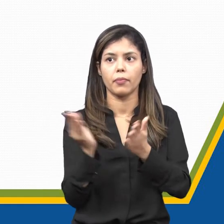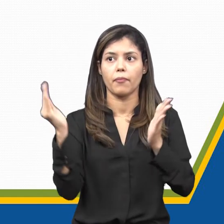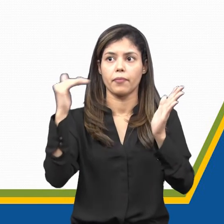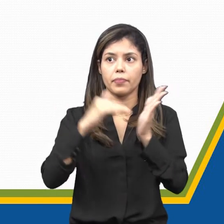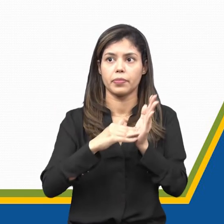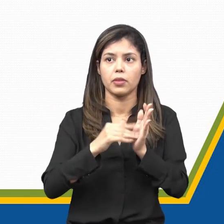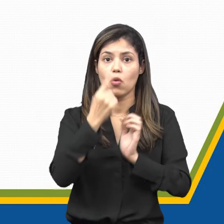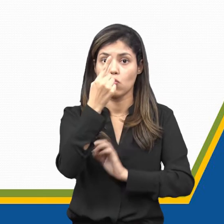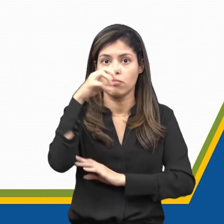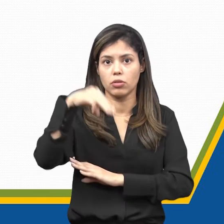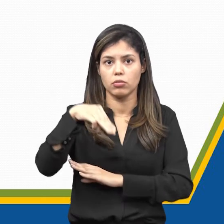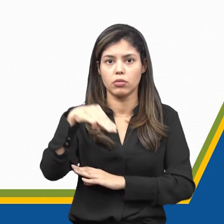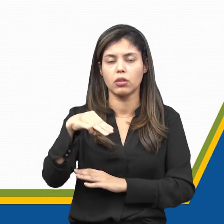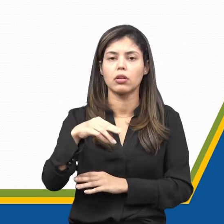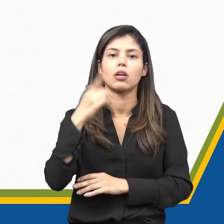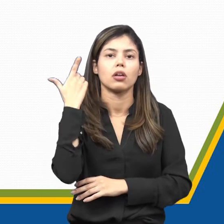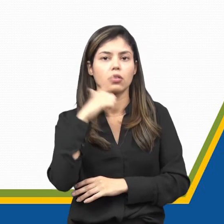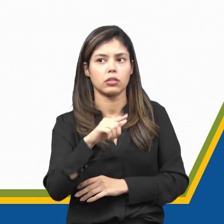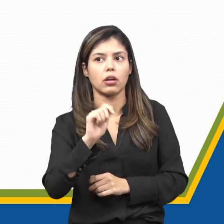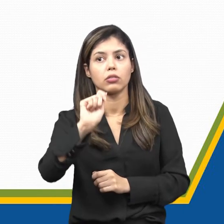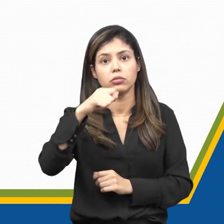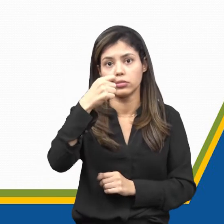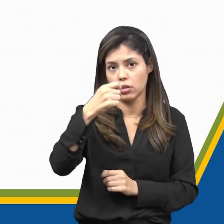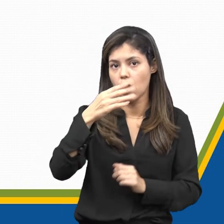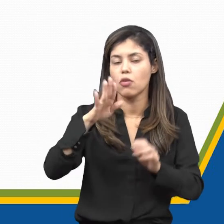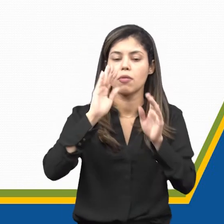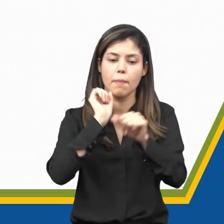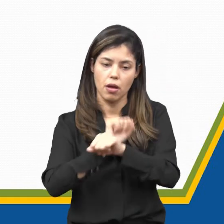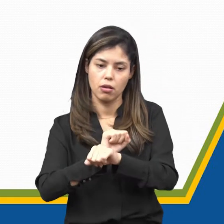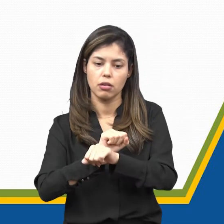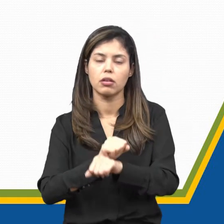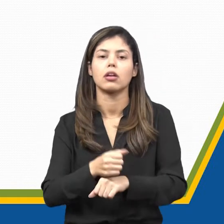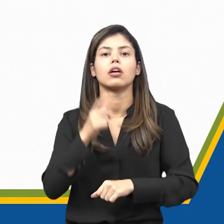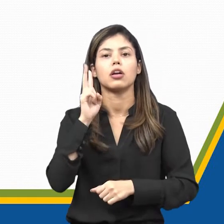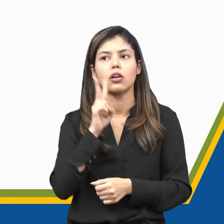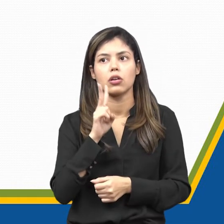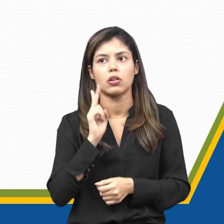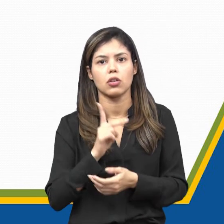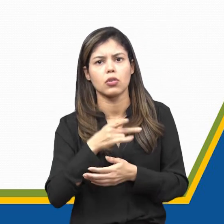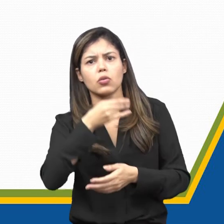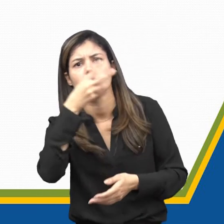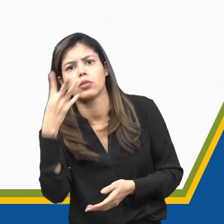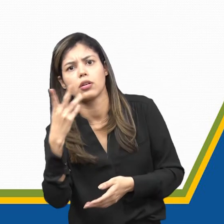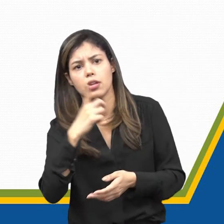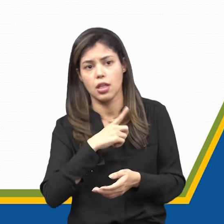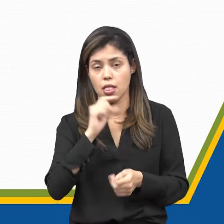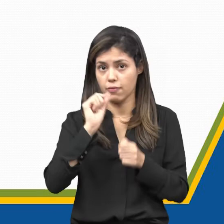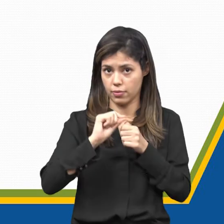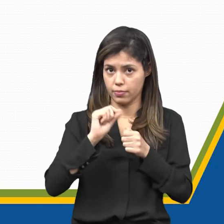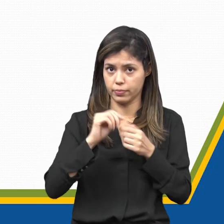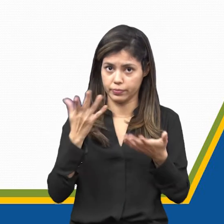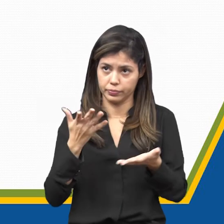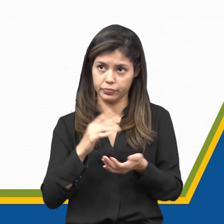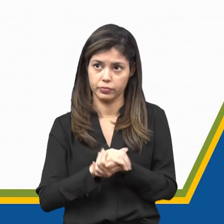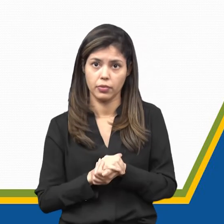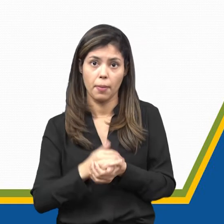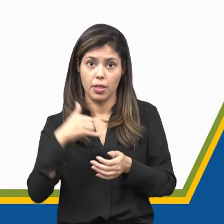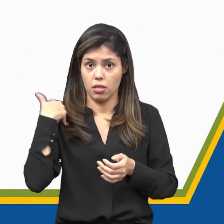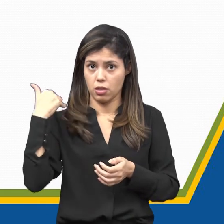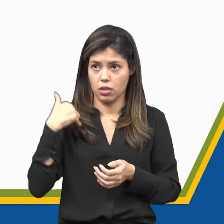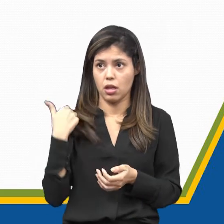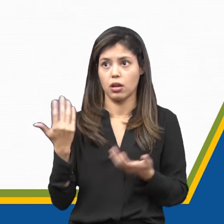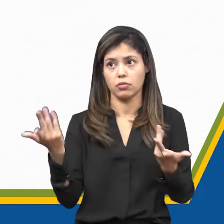Tá? Atingindo 1 minuto, ela recebe o sinal de parada e conta-se a quantidade que ela